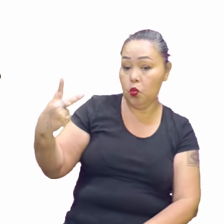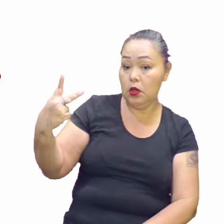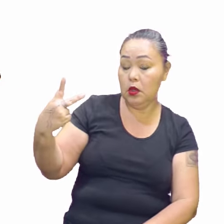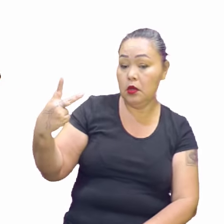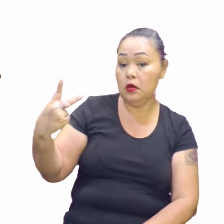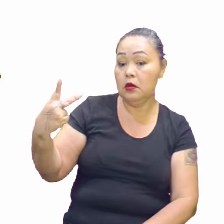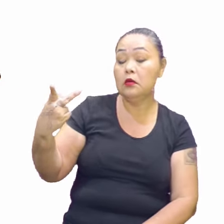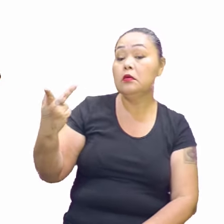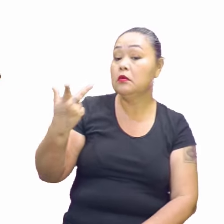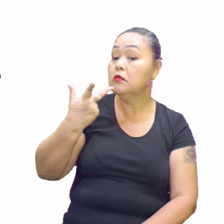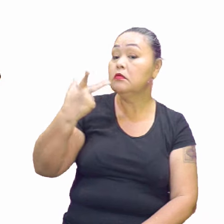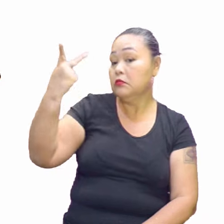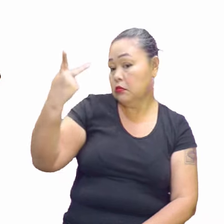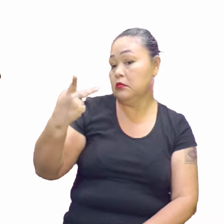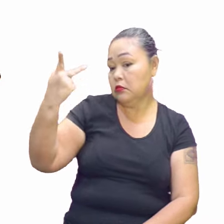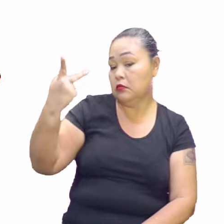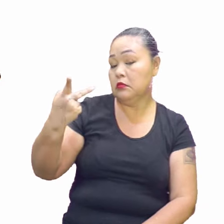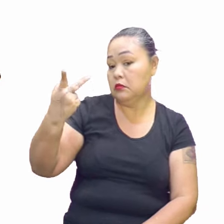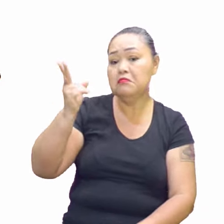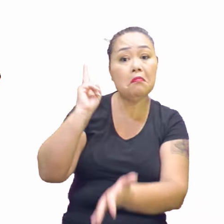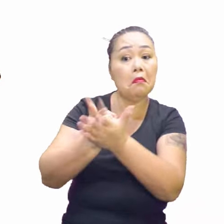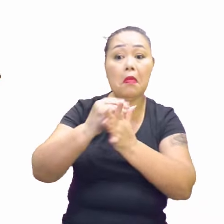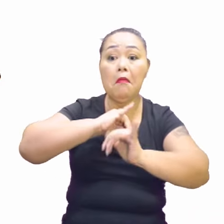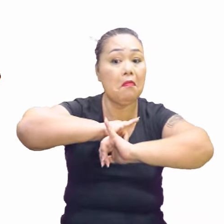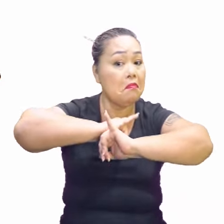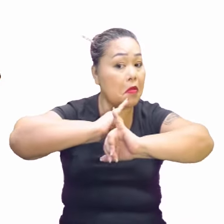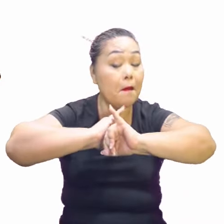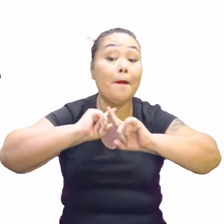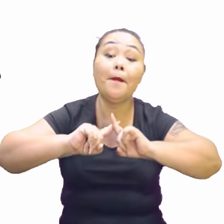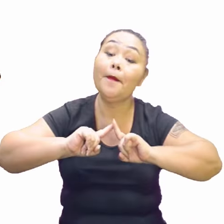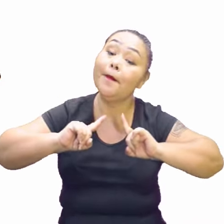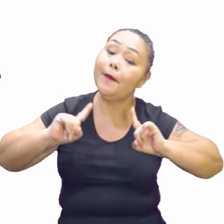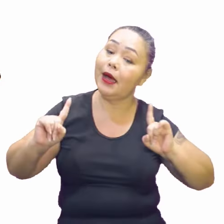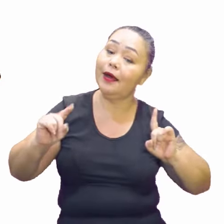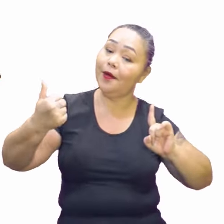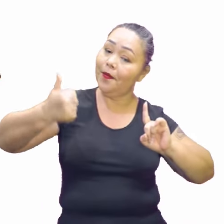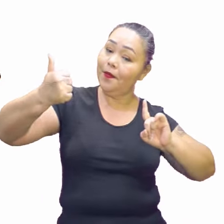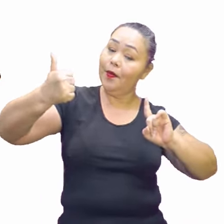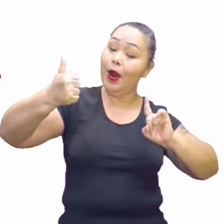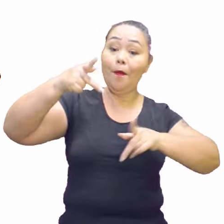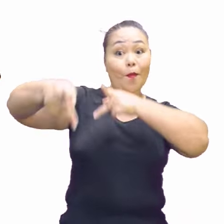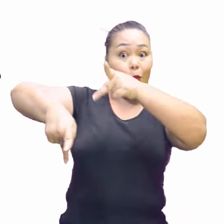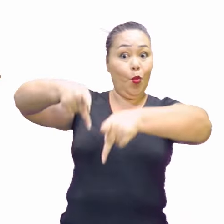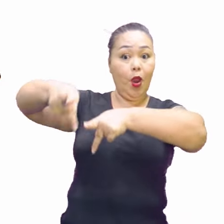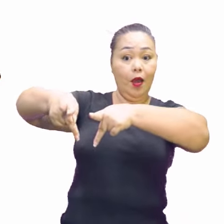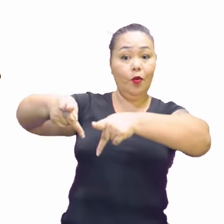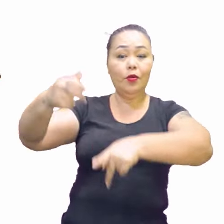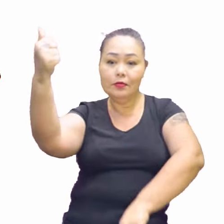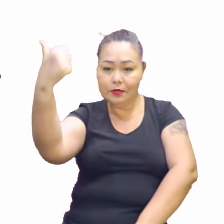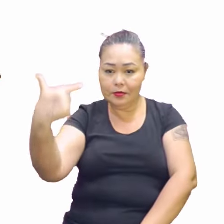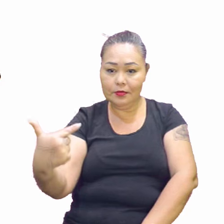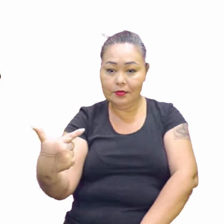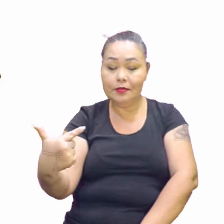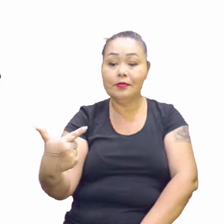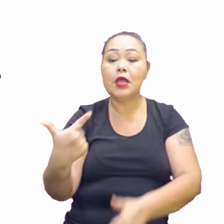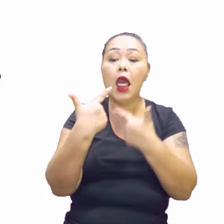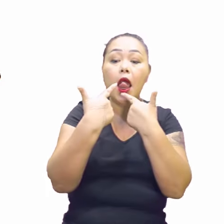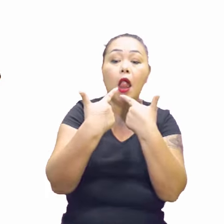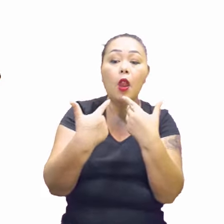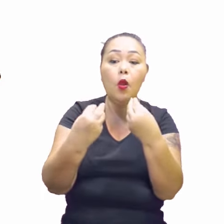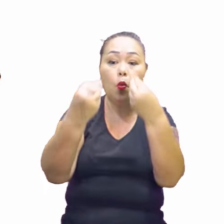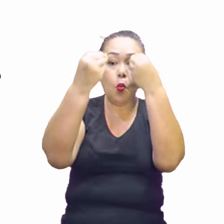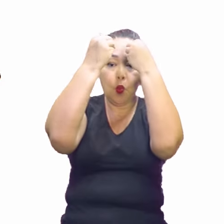outra querem passar, elas passam, na verdade, a mesma mensagem, porém, uma eu tenho uma fala popular e a outra eu tenho uma